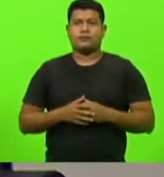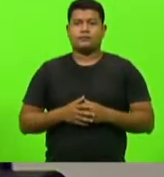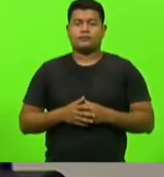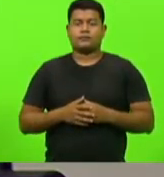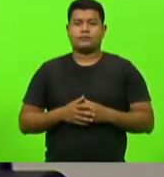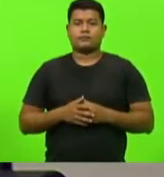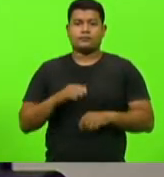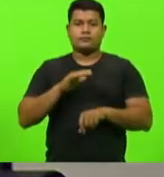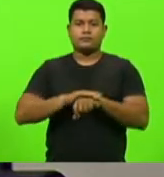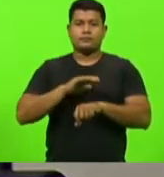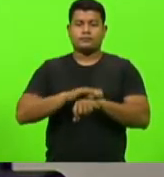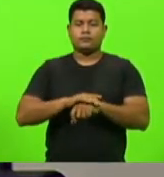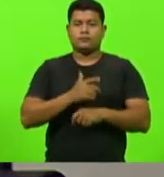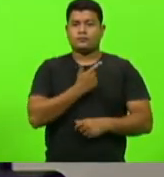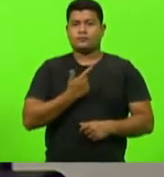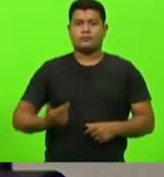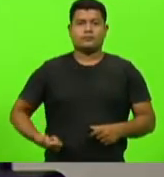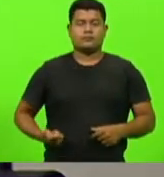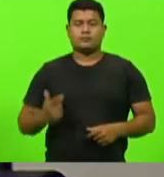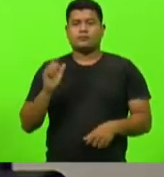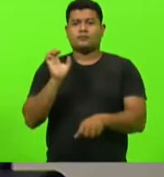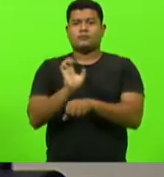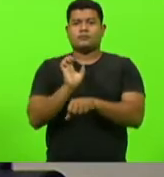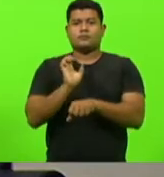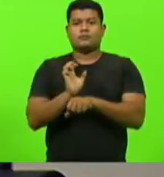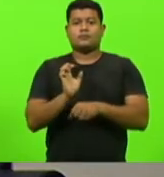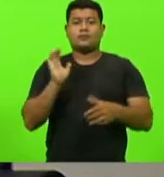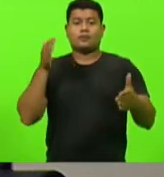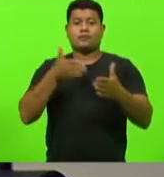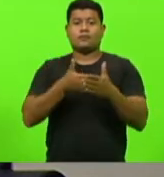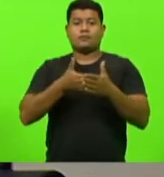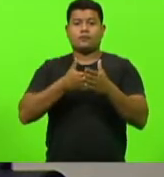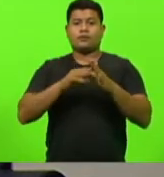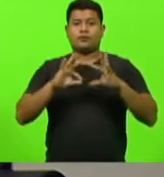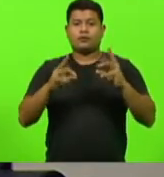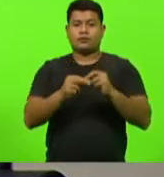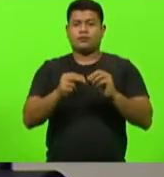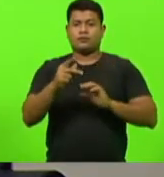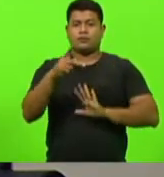Autor, Governo do Estado. Veto total ao PL